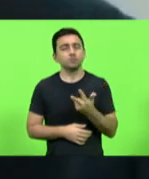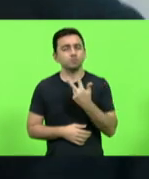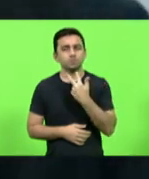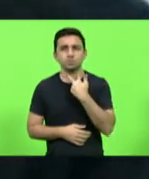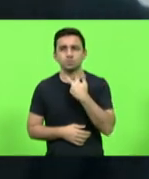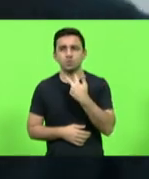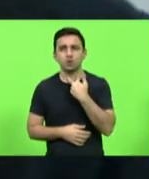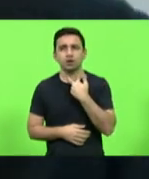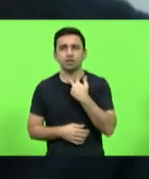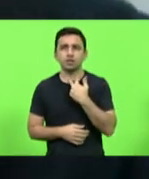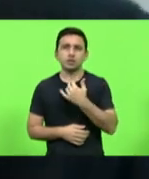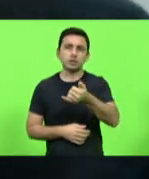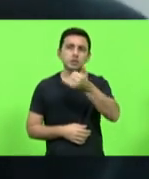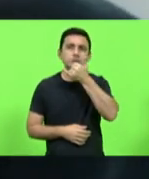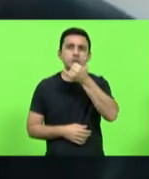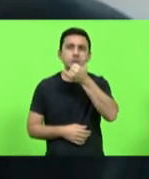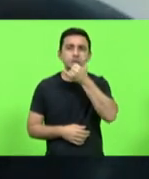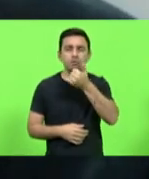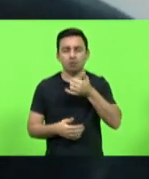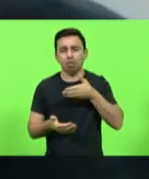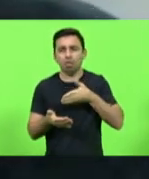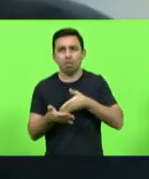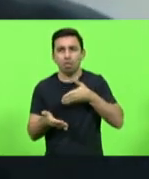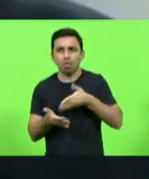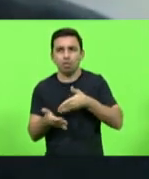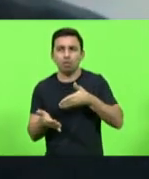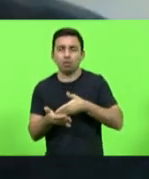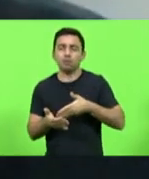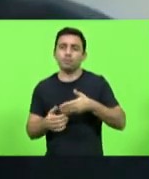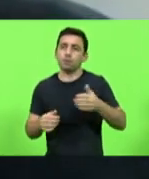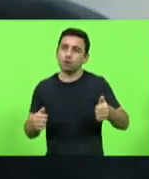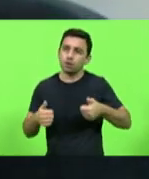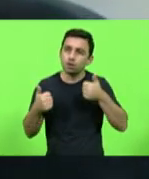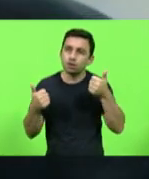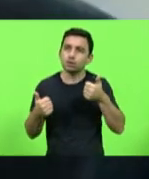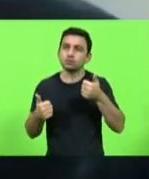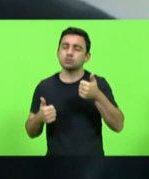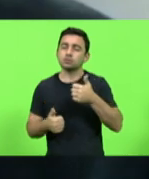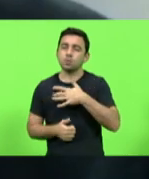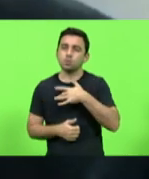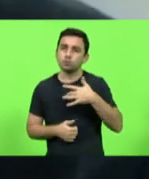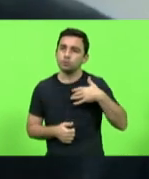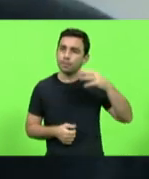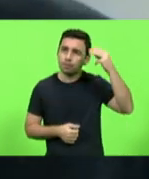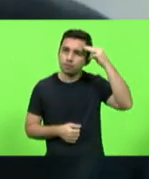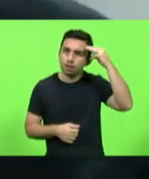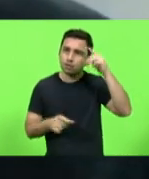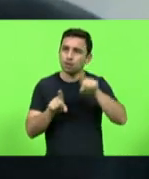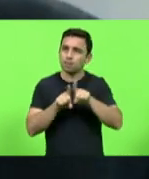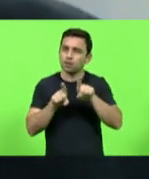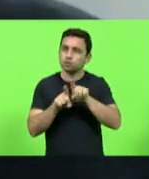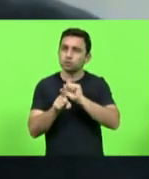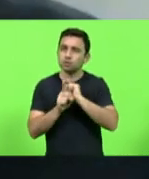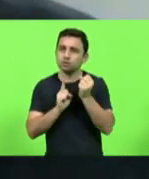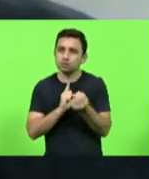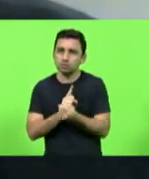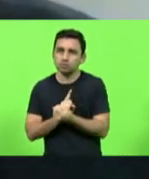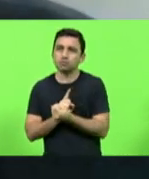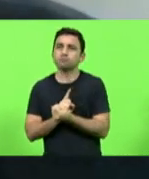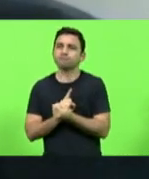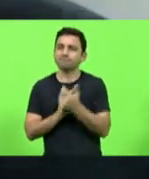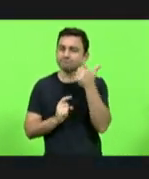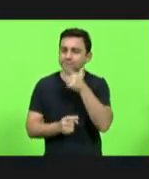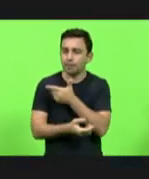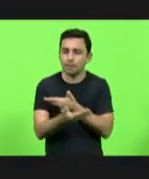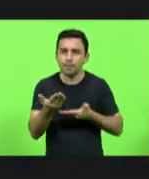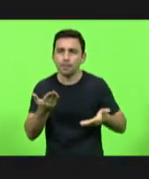pretexto justamente para impedir a melhoria da saúde mental e da saúde social, vamos chamar assim, que é uma sociabilidade melhor entre